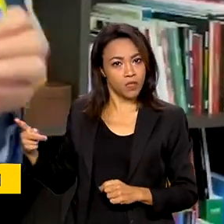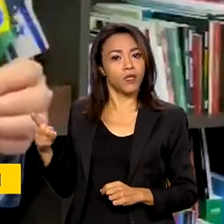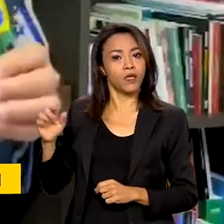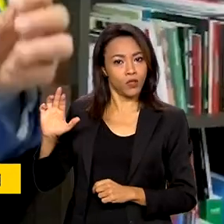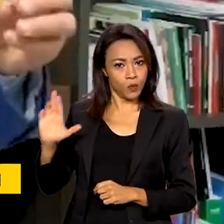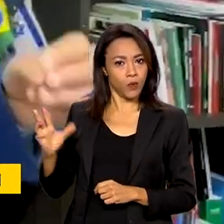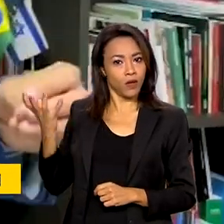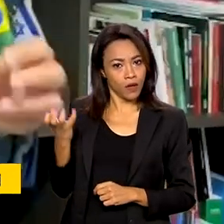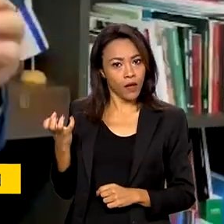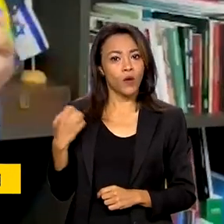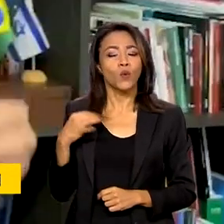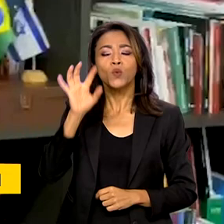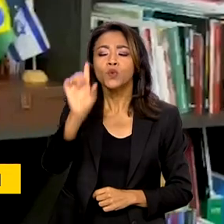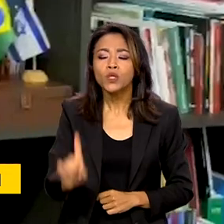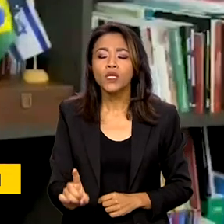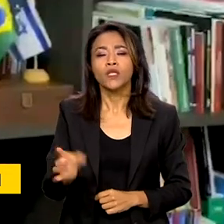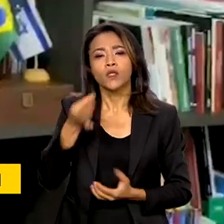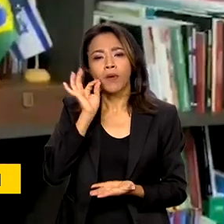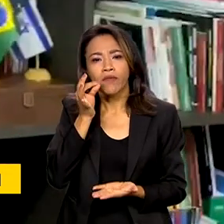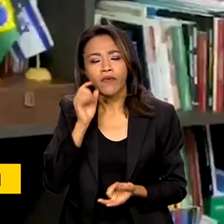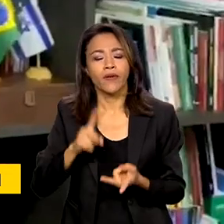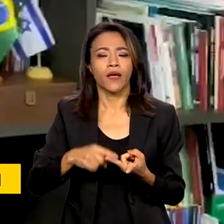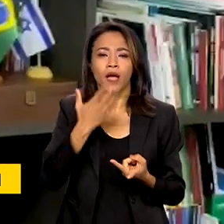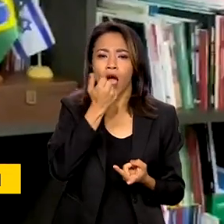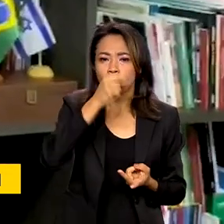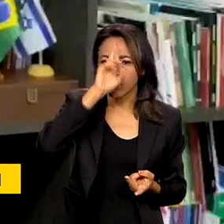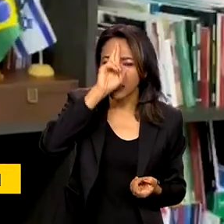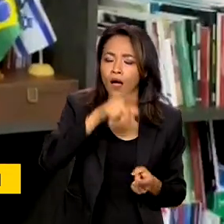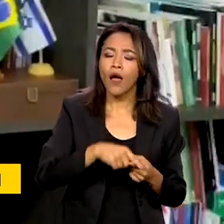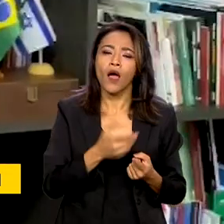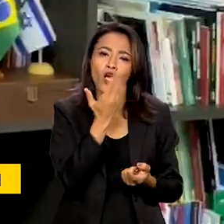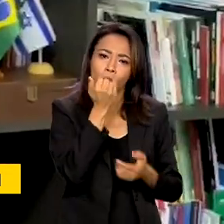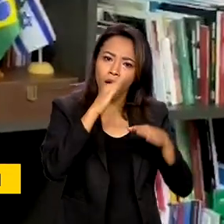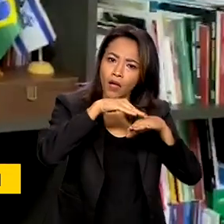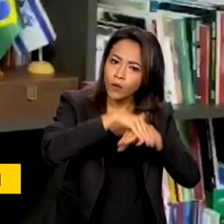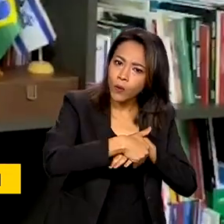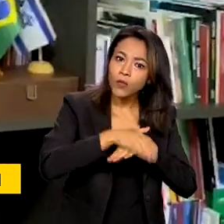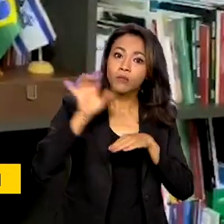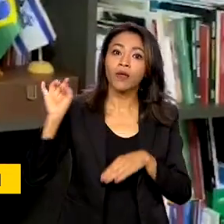o direito de tomar café, almoçar e jantar todo dia para cada família.